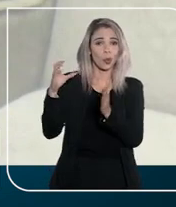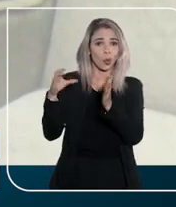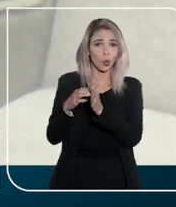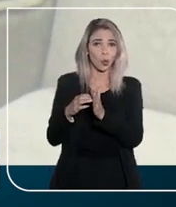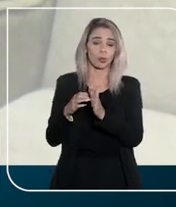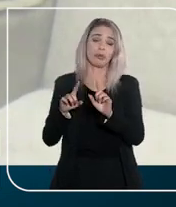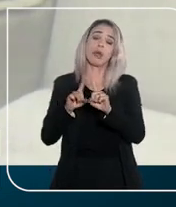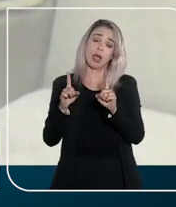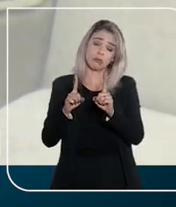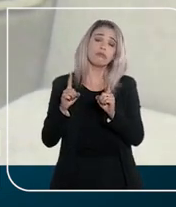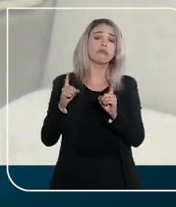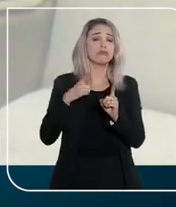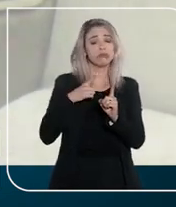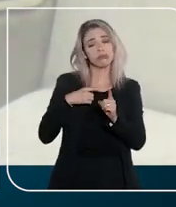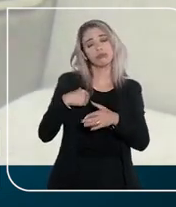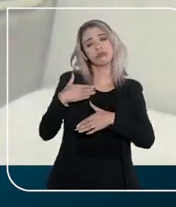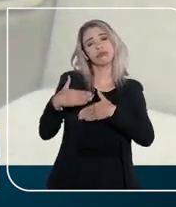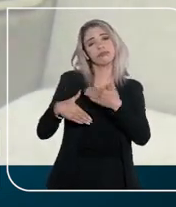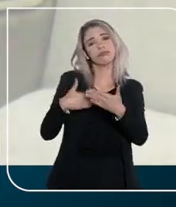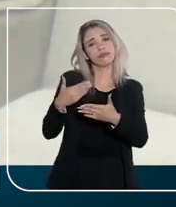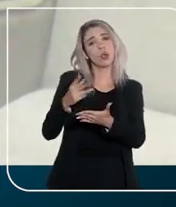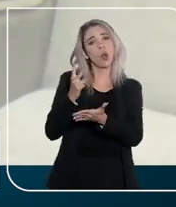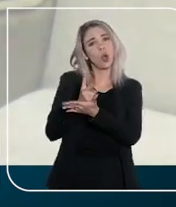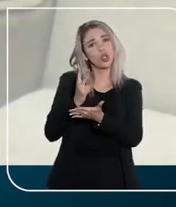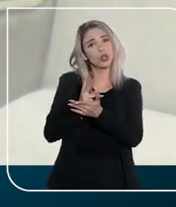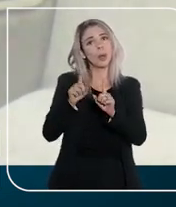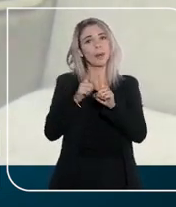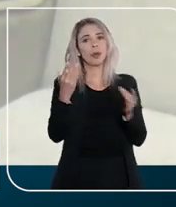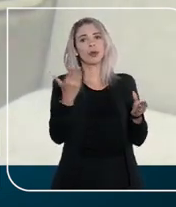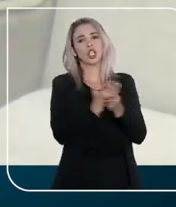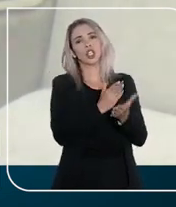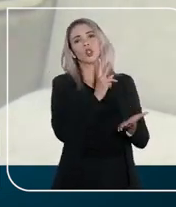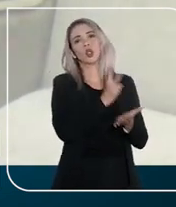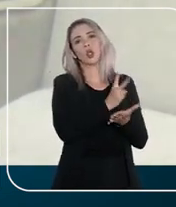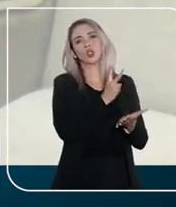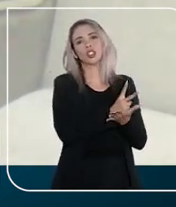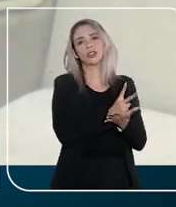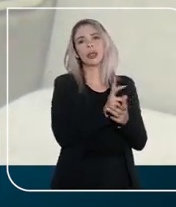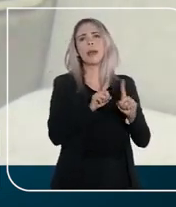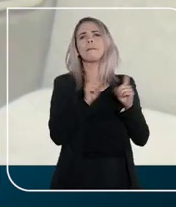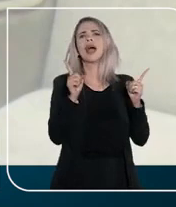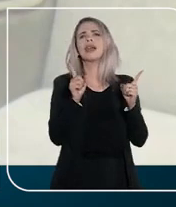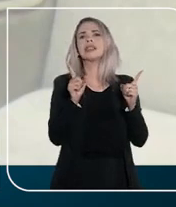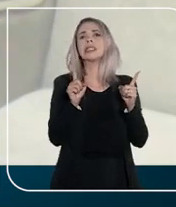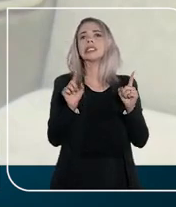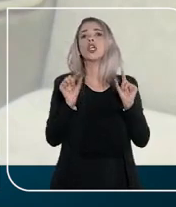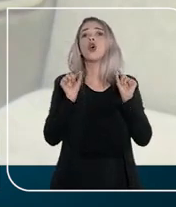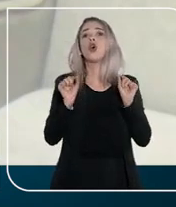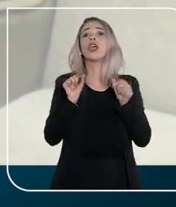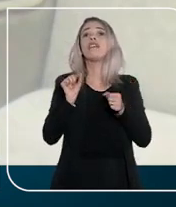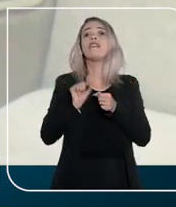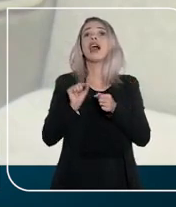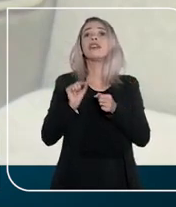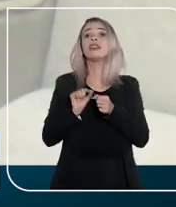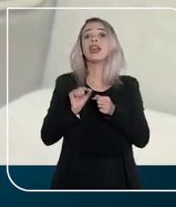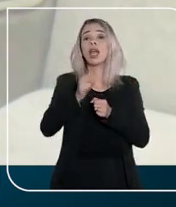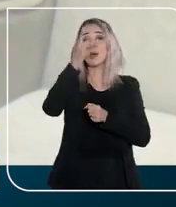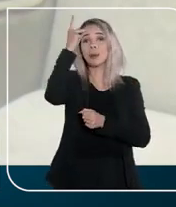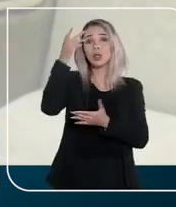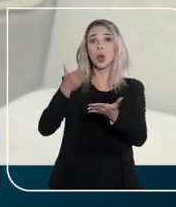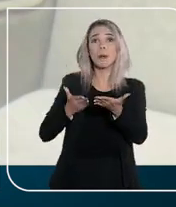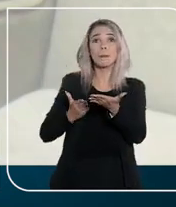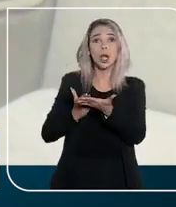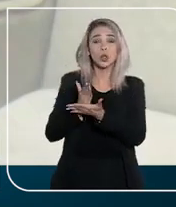segue e as discussões judiciais continuam. E aí a pergunta é, o que fazer com esse candidato que, no primeiro